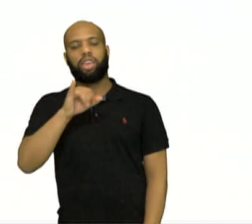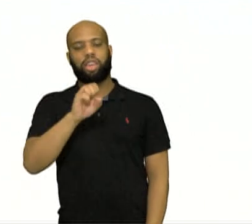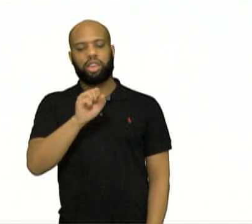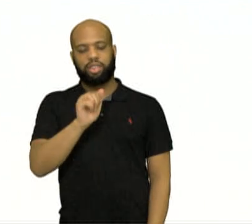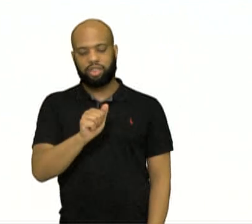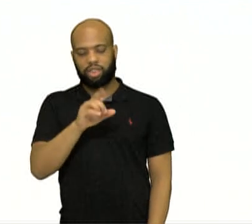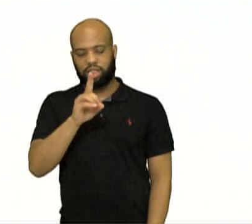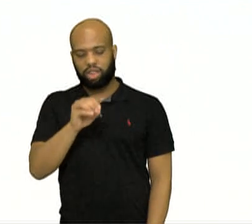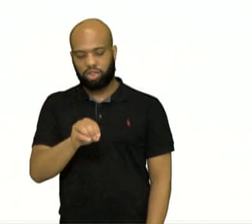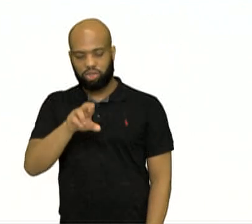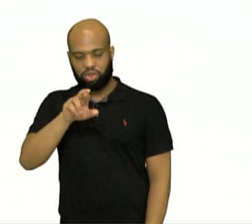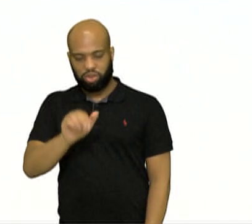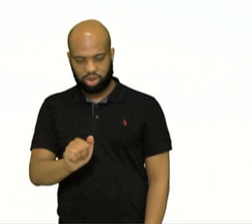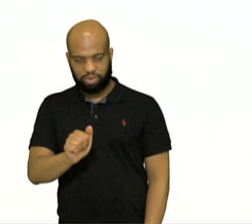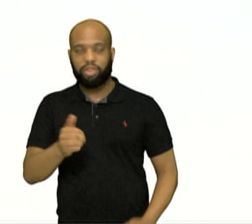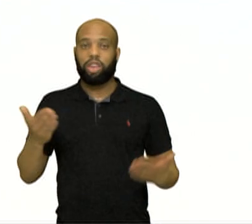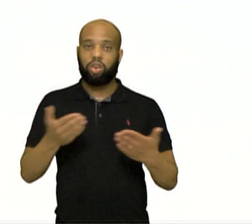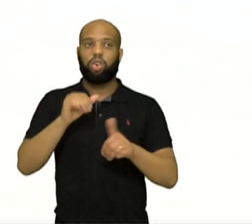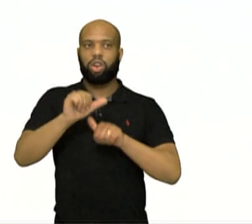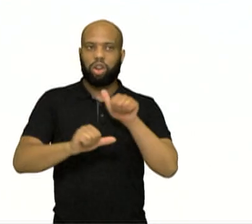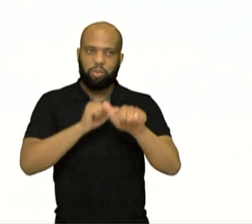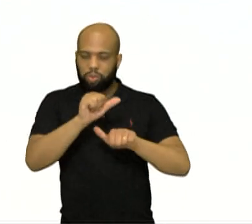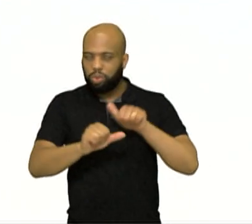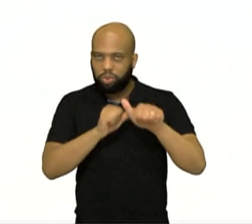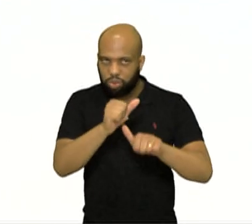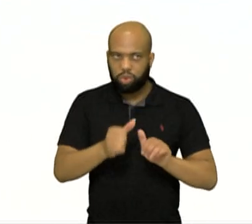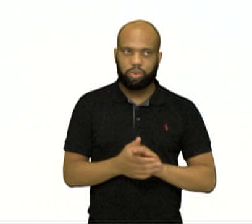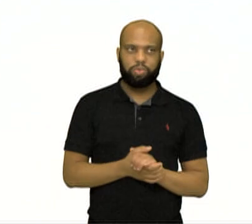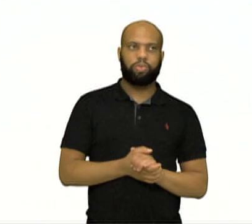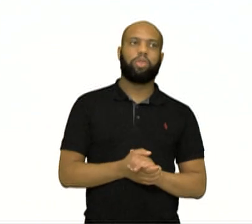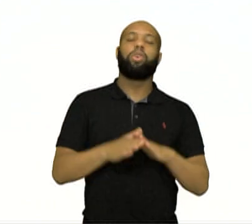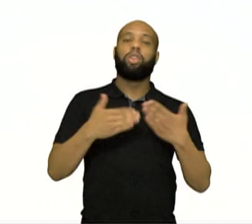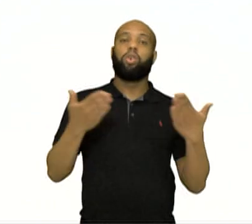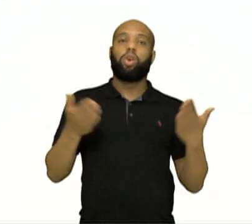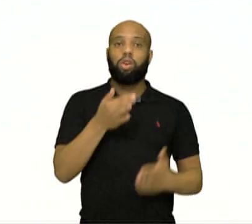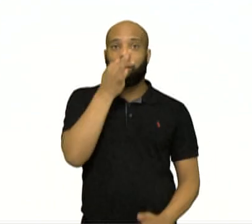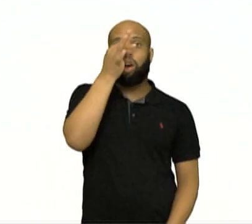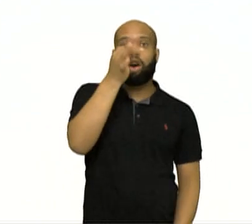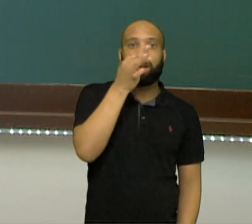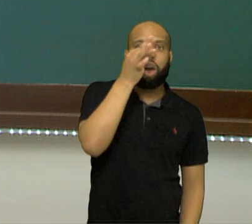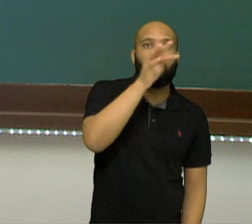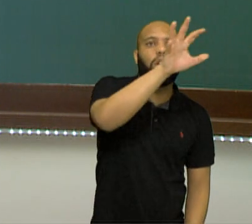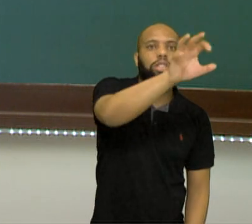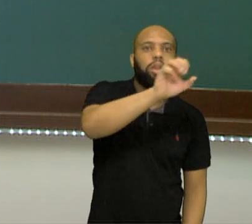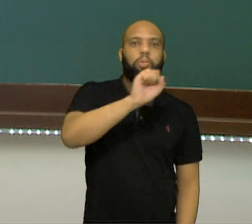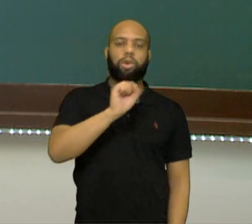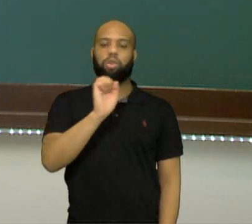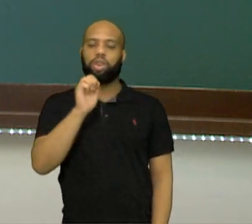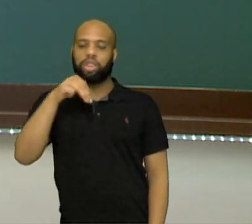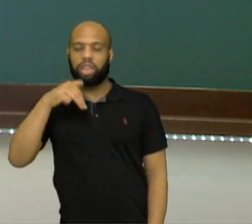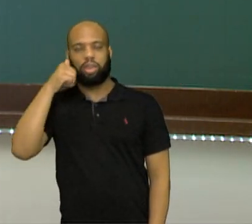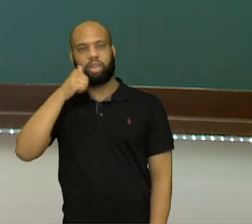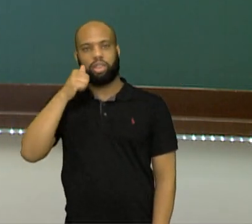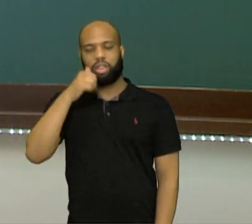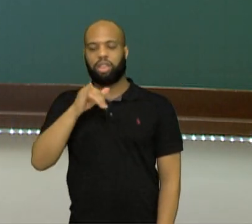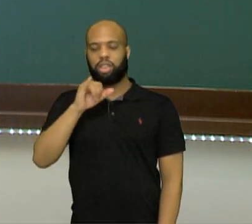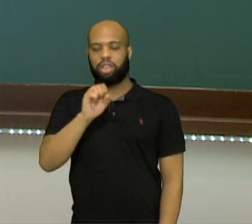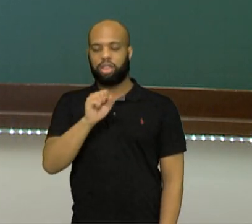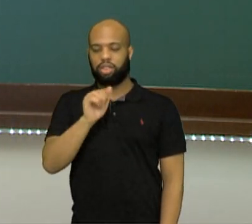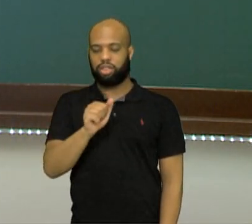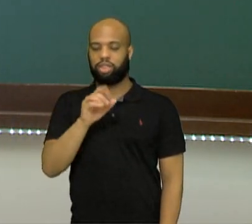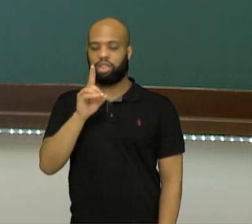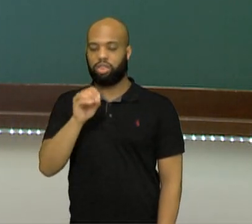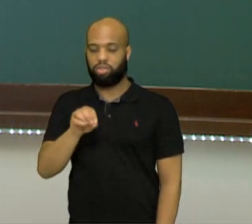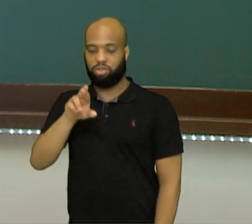nós temos aqui uma locução verbal. Como que funciona aqui? Olha. Então, a rosa foi colhida por Isadora. O